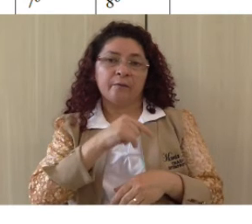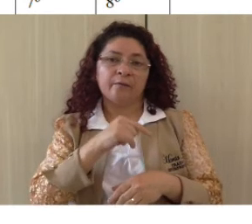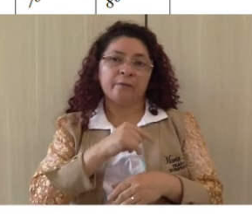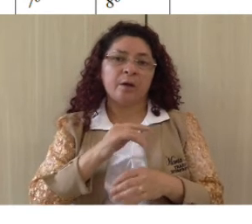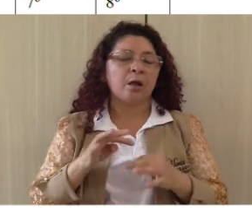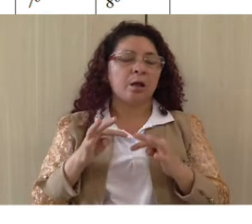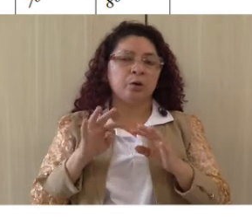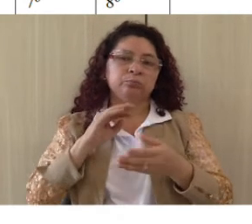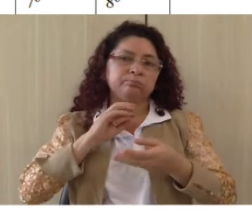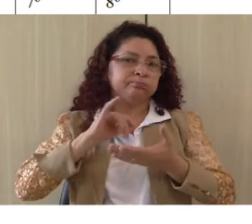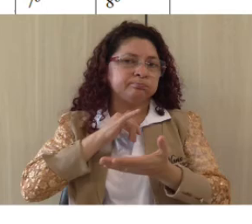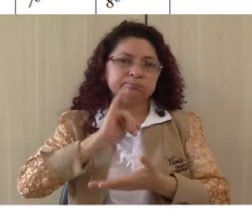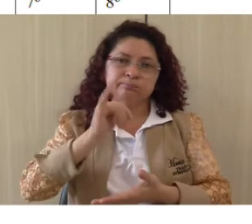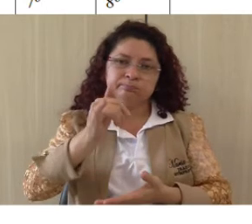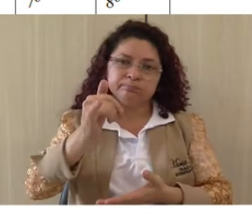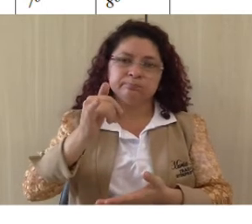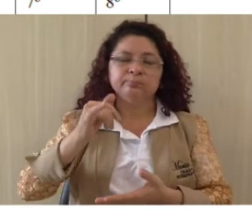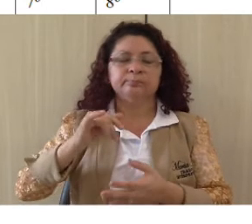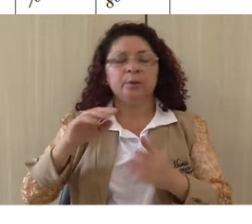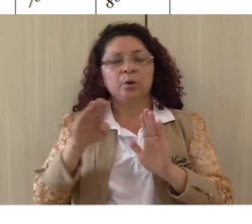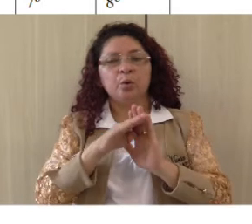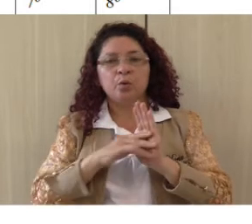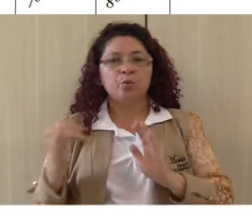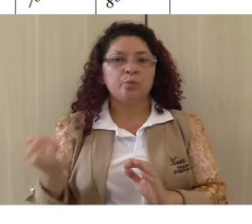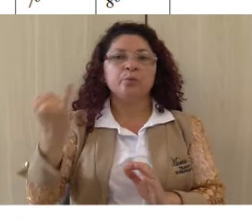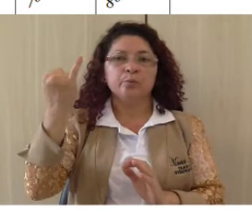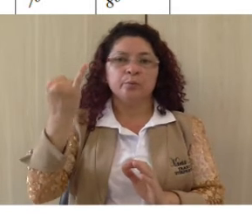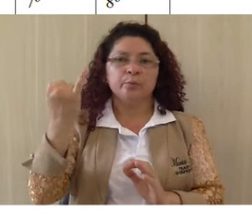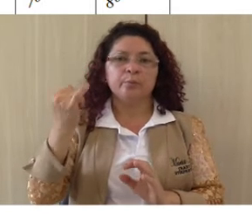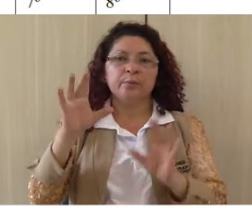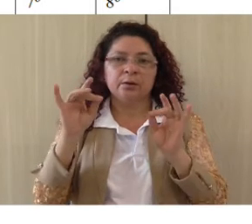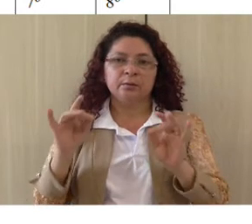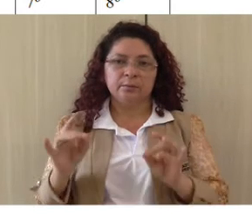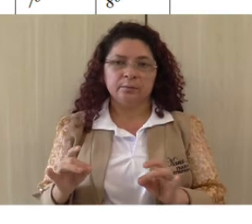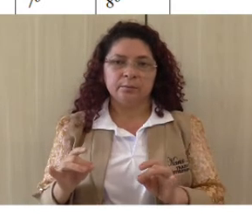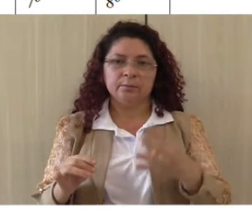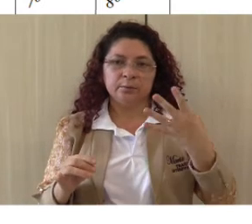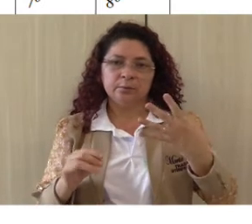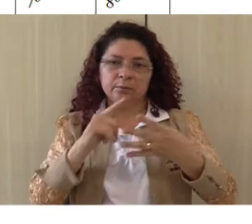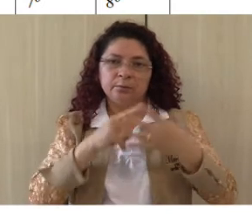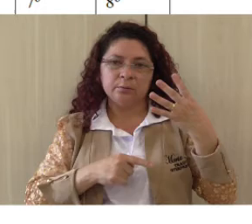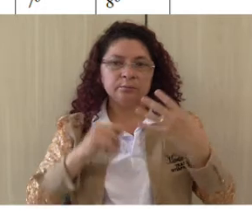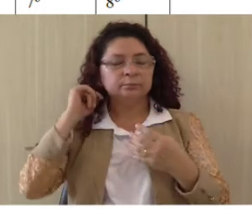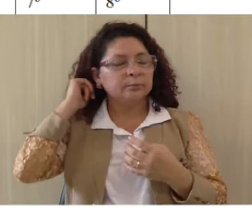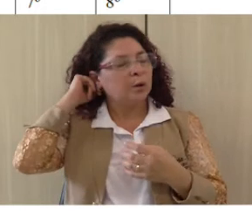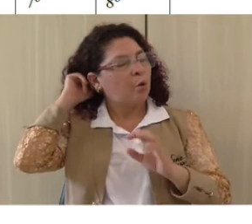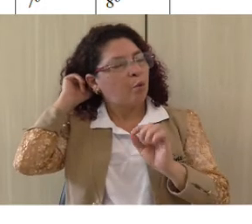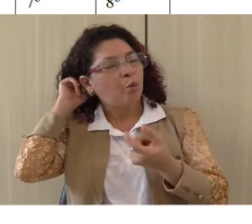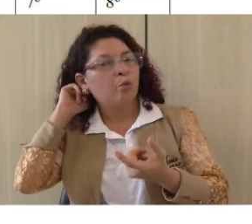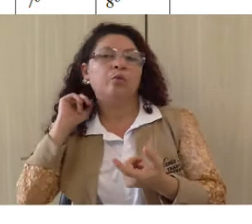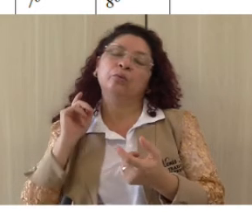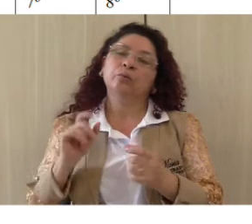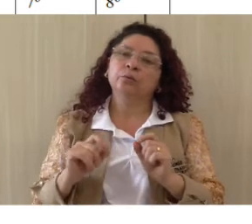remanescente será destinada conforme ordem de prioridade descrita no quadro abaixo, ou, em